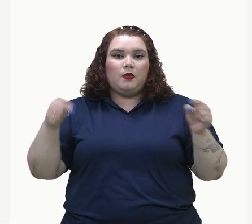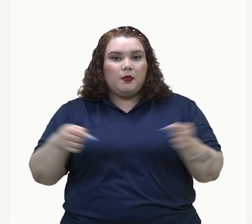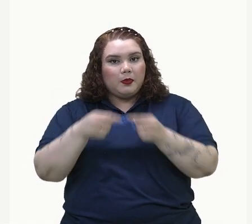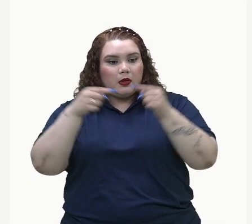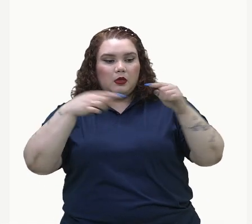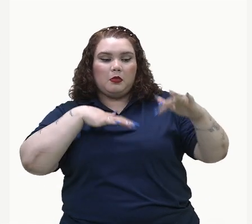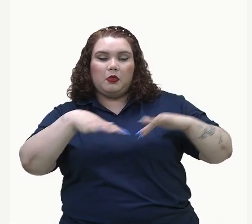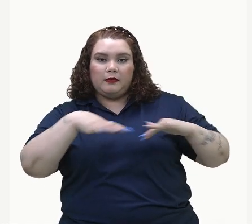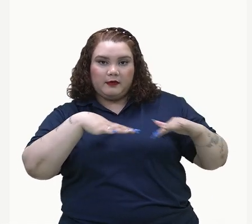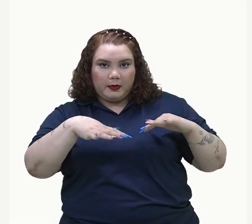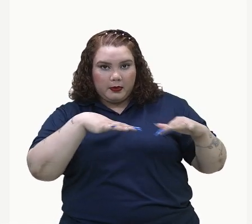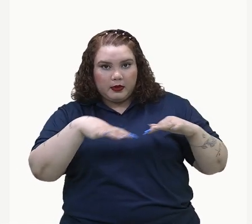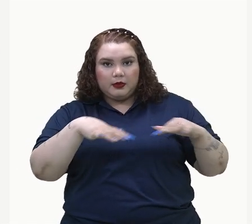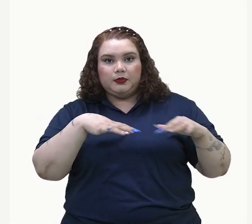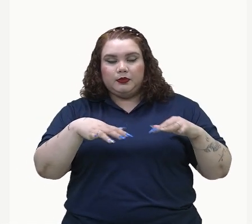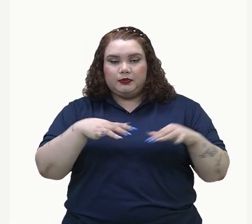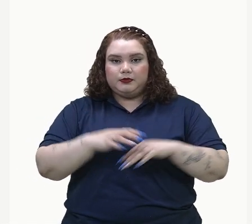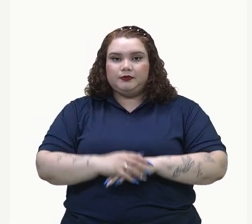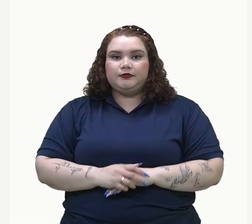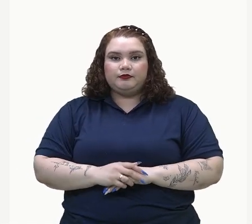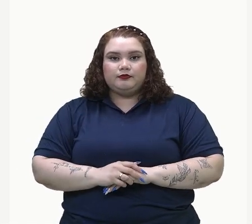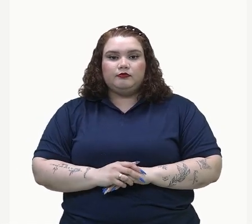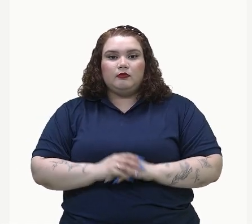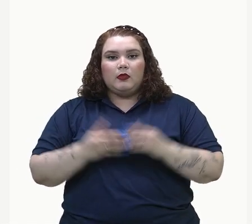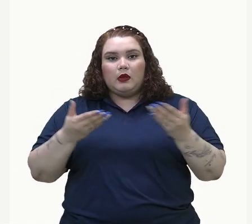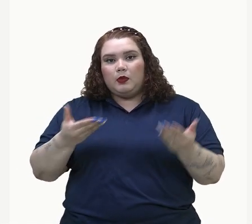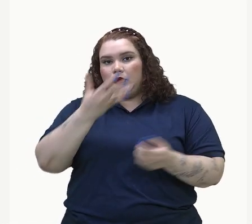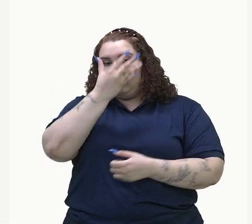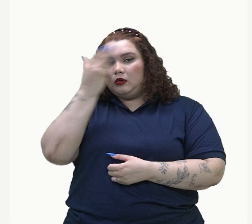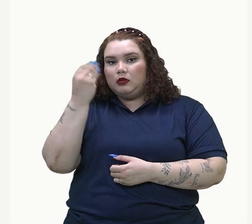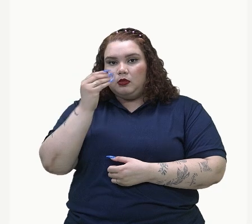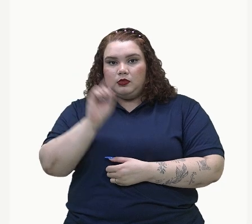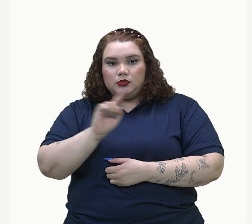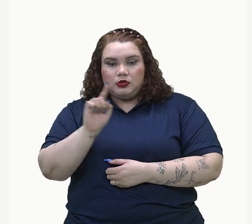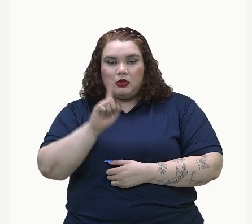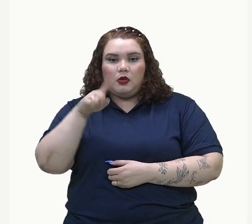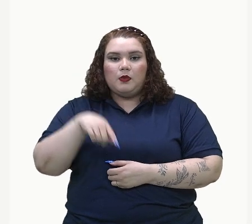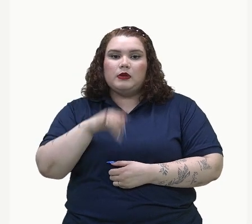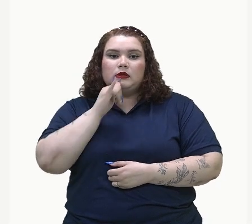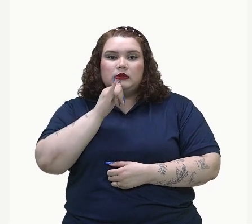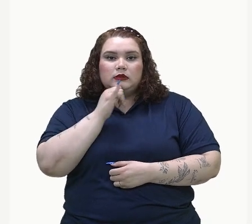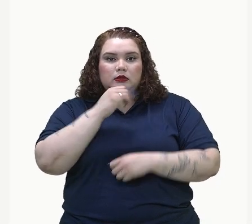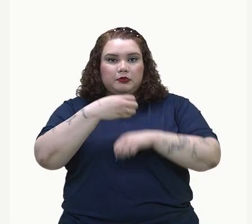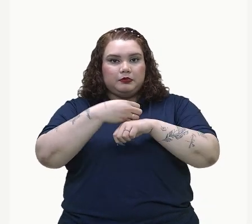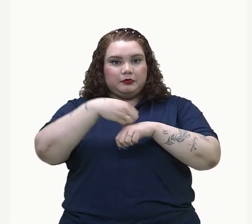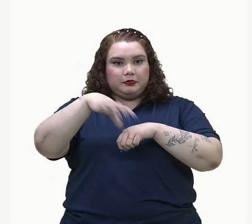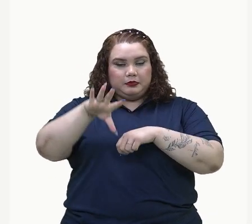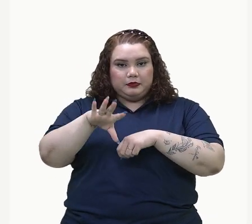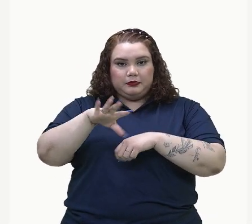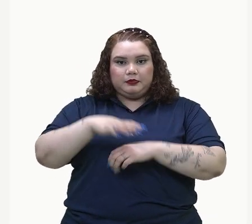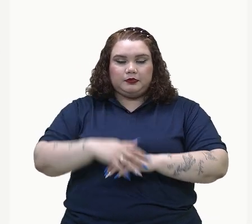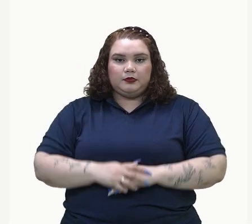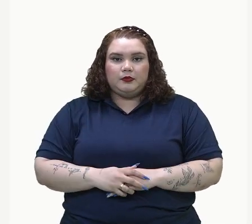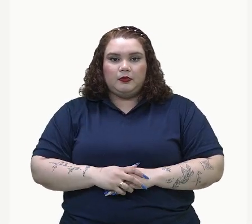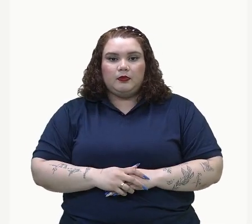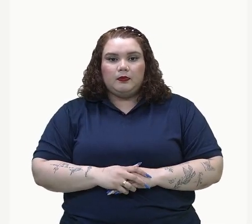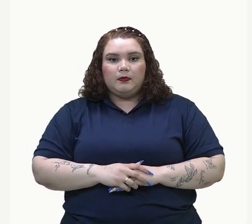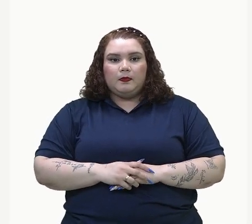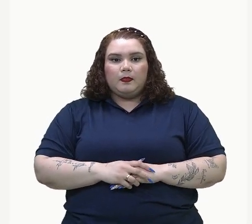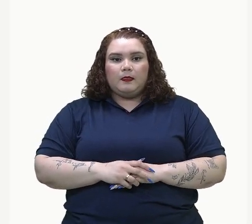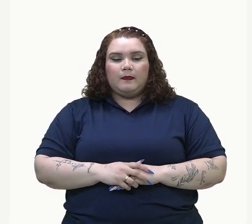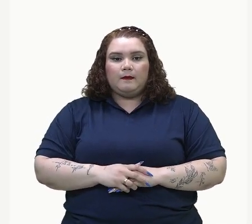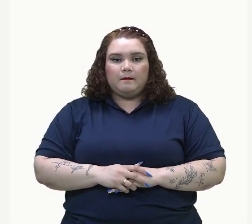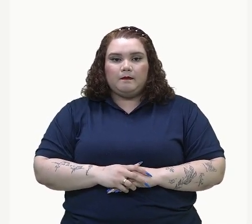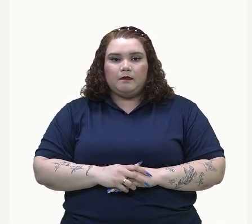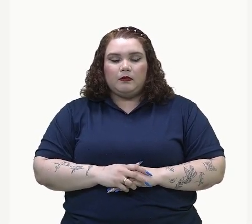movimento. Então, não esqueçam, este é um exemplo de receptor. Exemplos de receptores. Claro